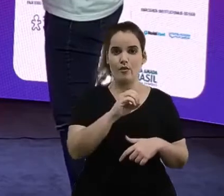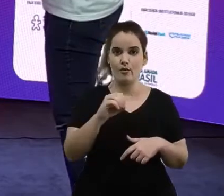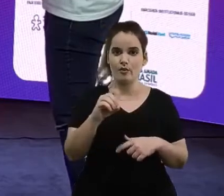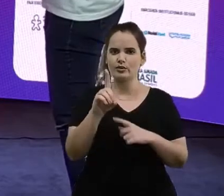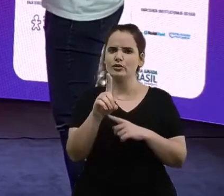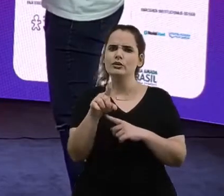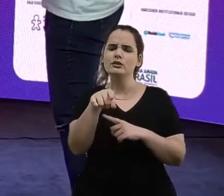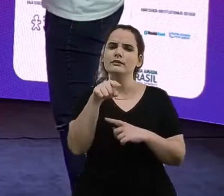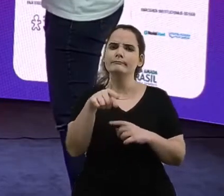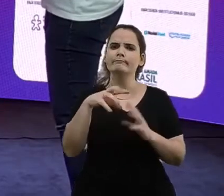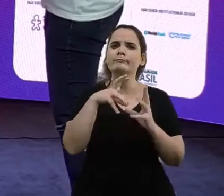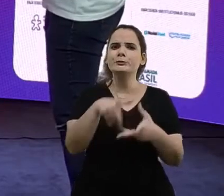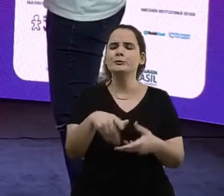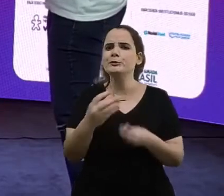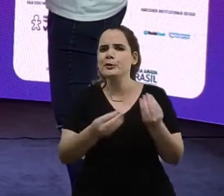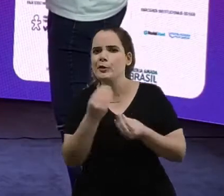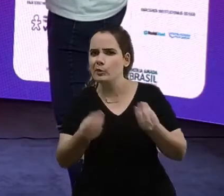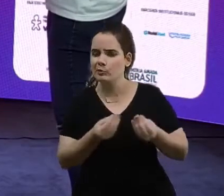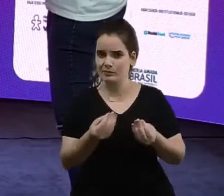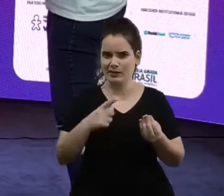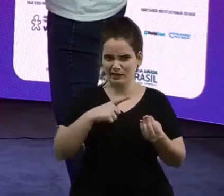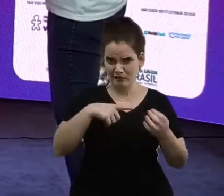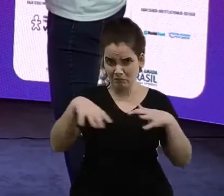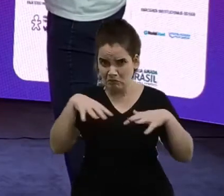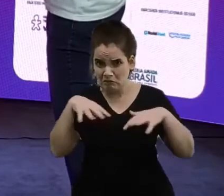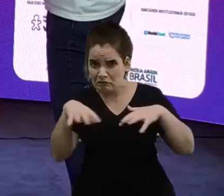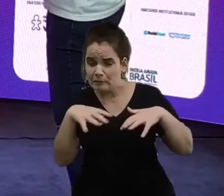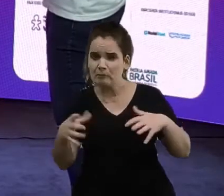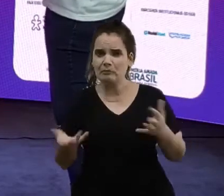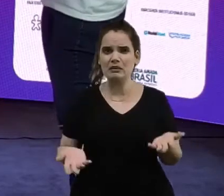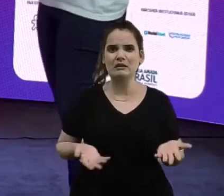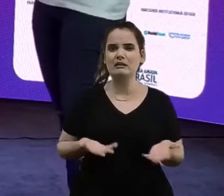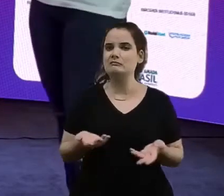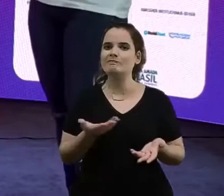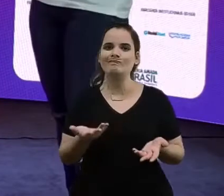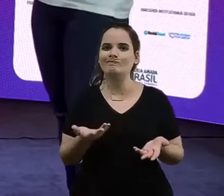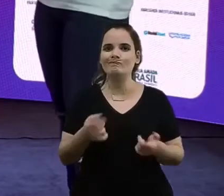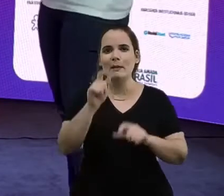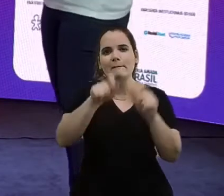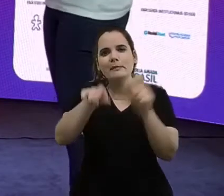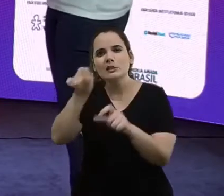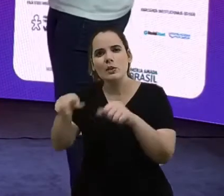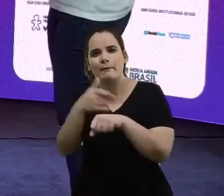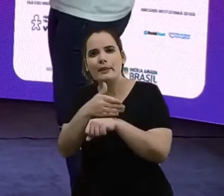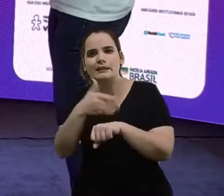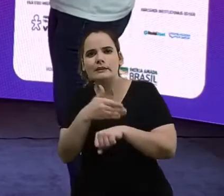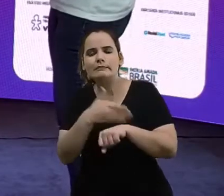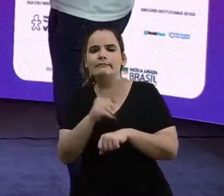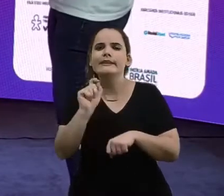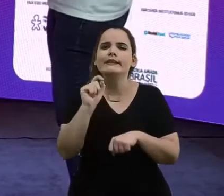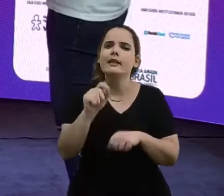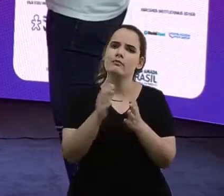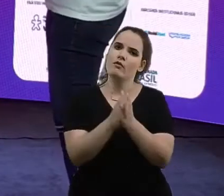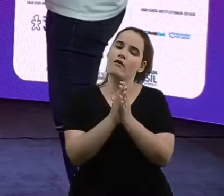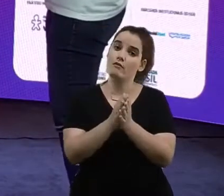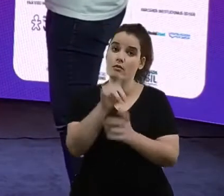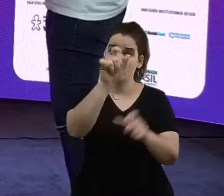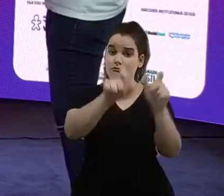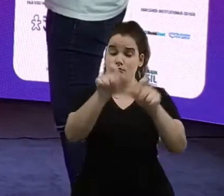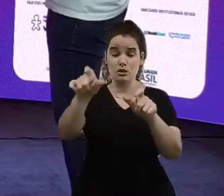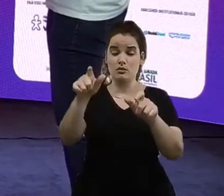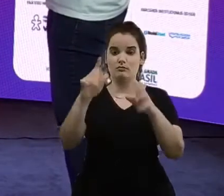acontecendo, normalmente quais são os atores que se envolvem, para que quem está nos escutando possa entender um pouco mais, assim,